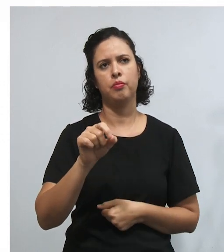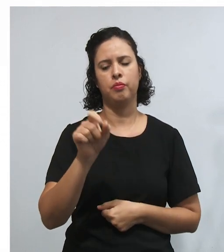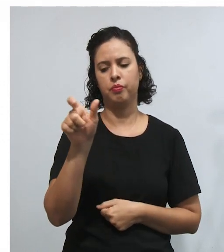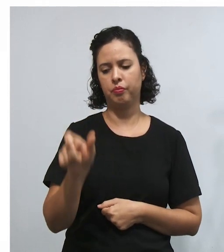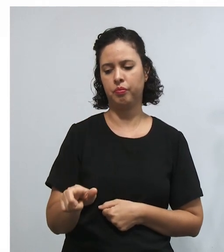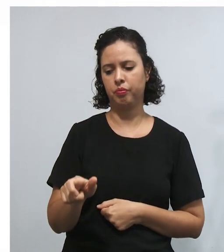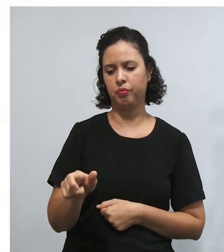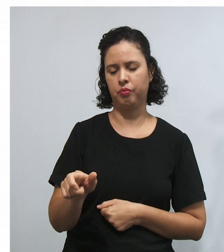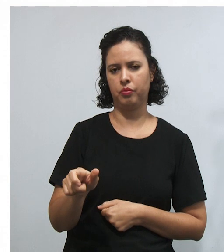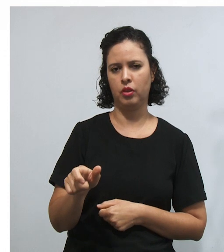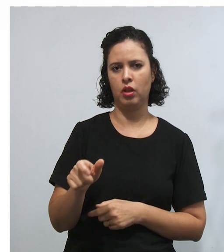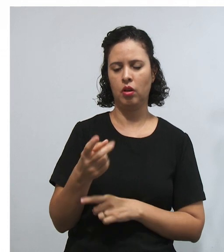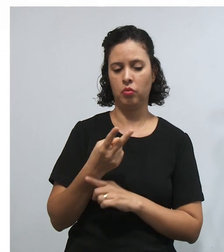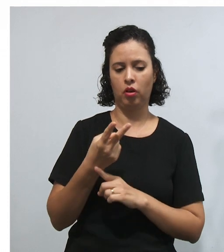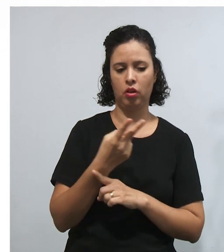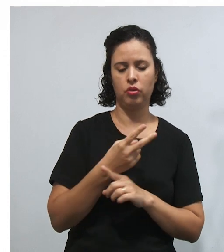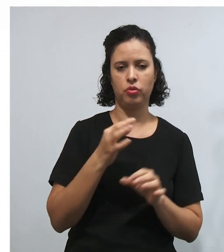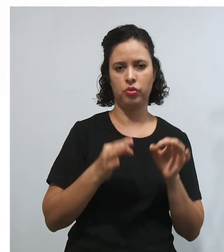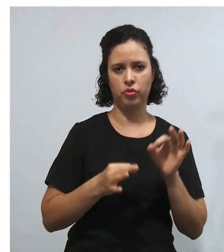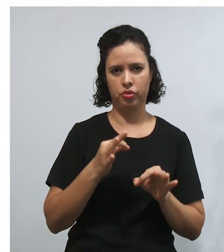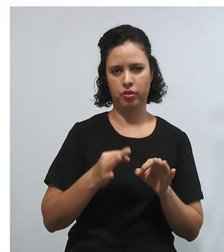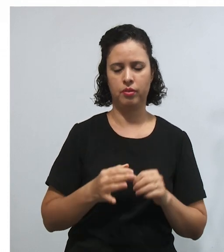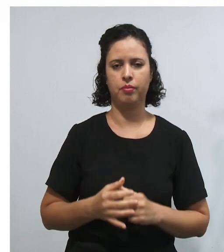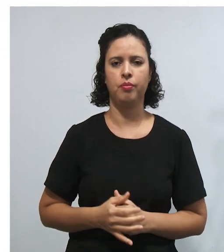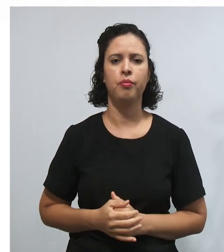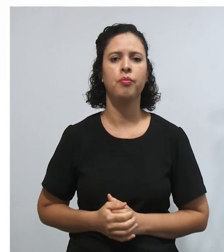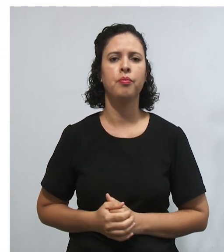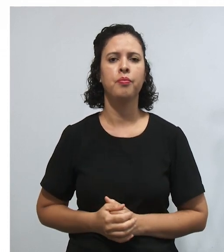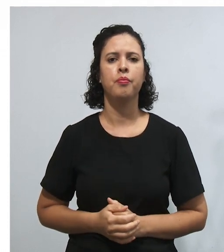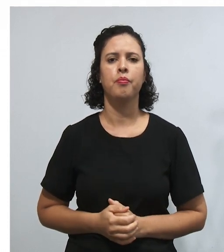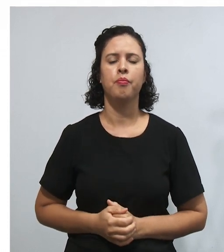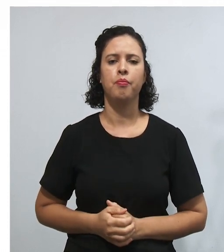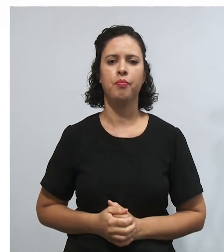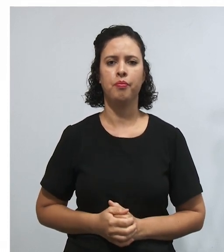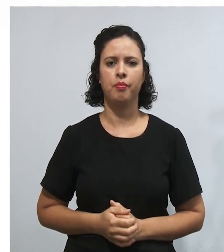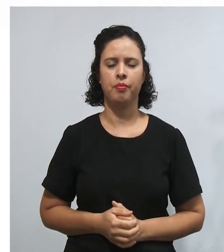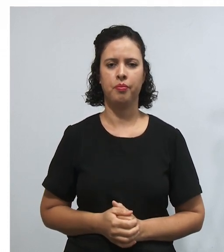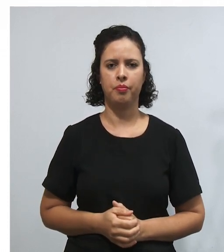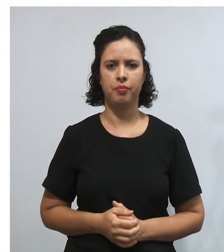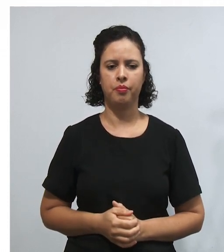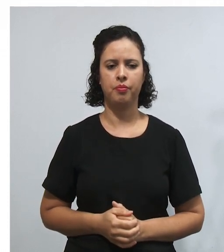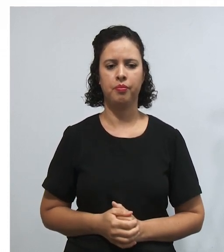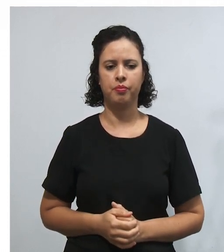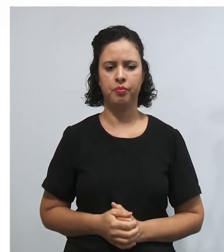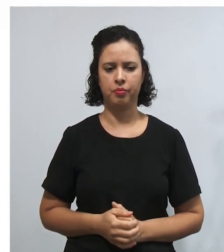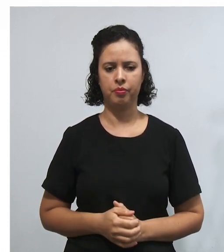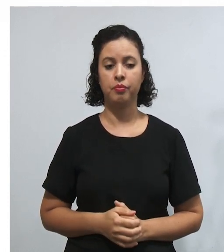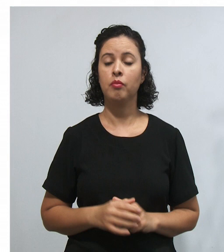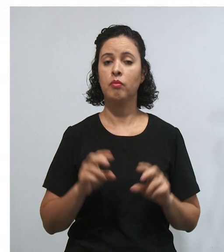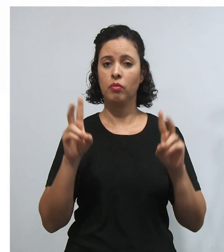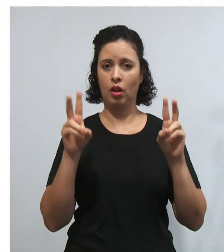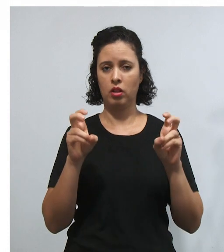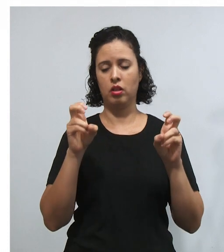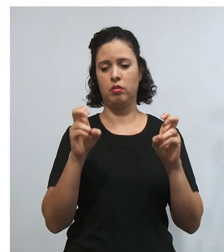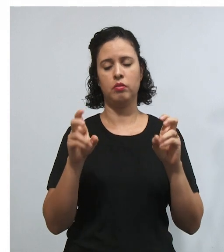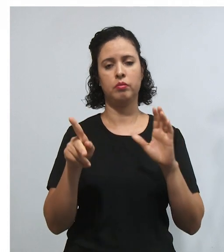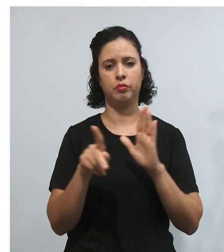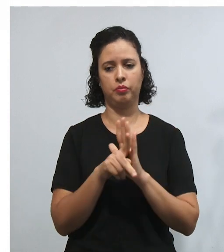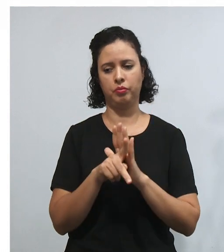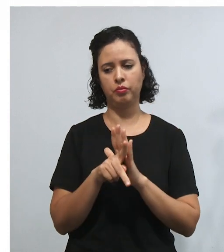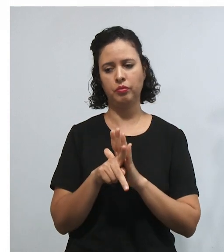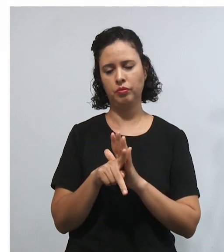ok? Ainda nessa temática falando sobre a participação popular, olha só,